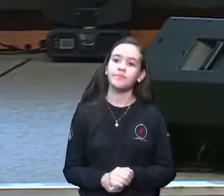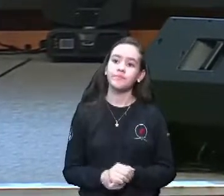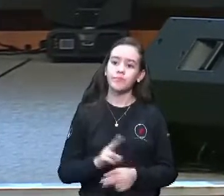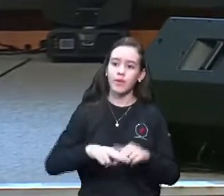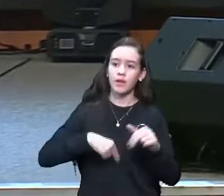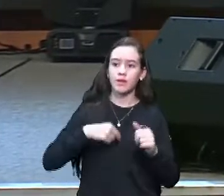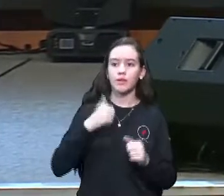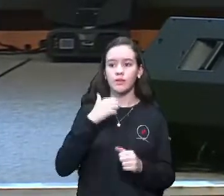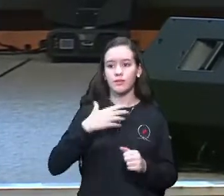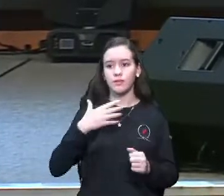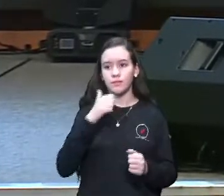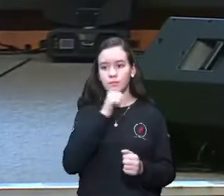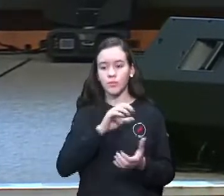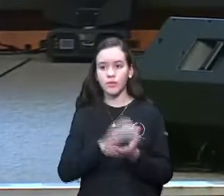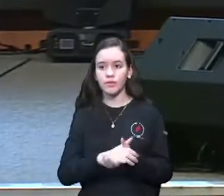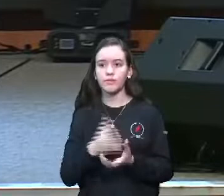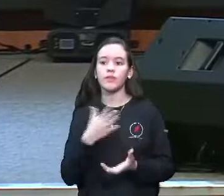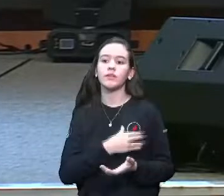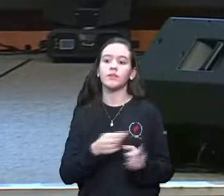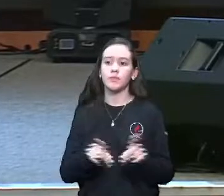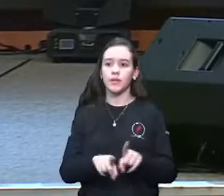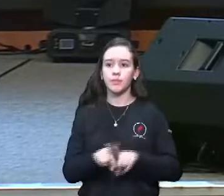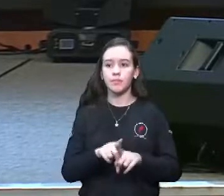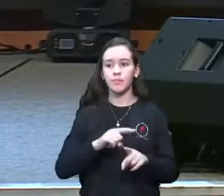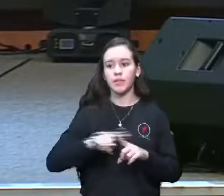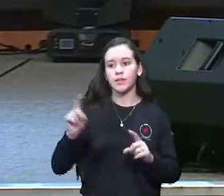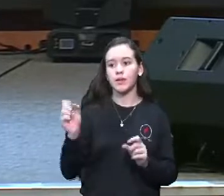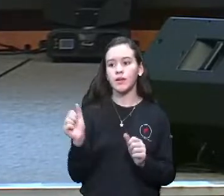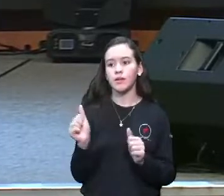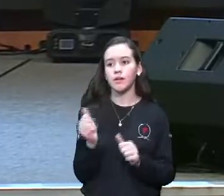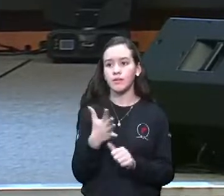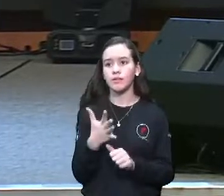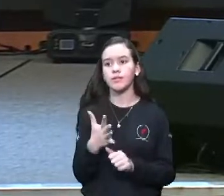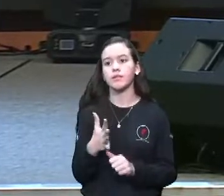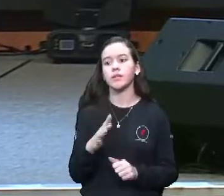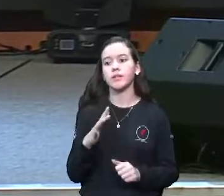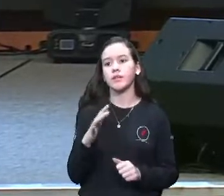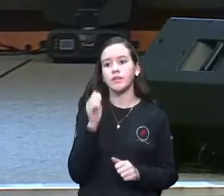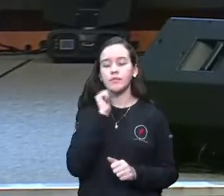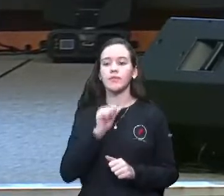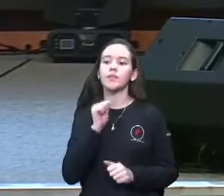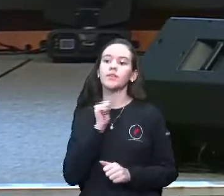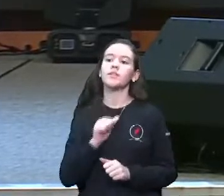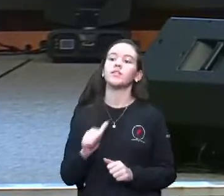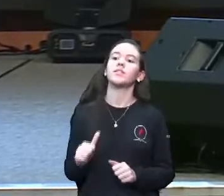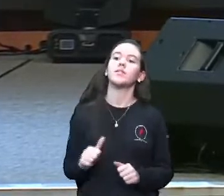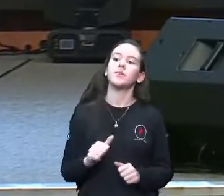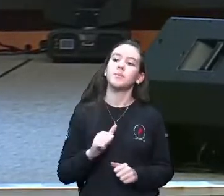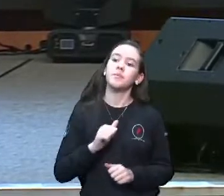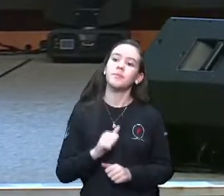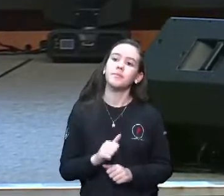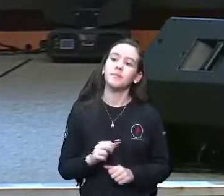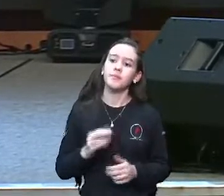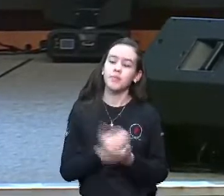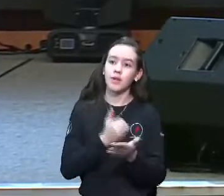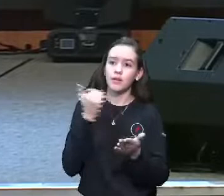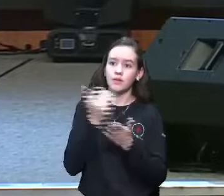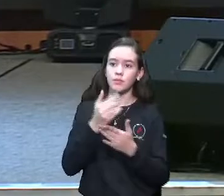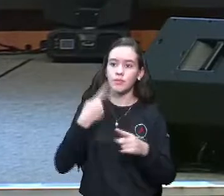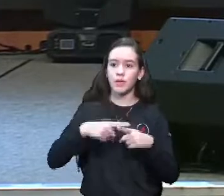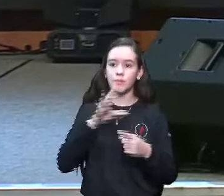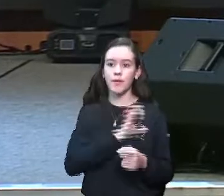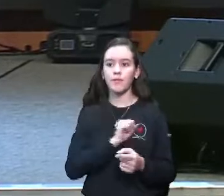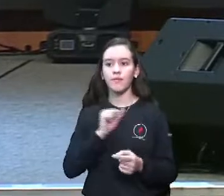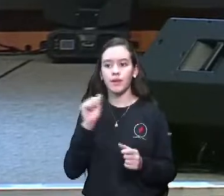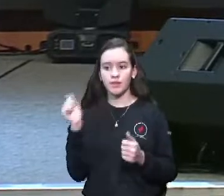filhos e a todas as suas filhas. Porém a Ana dava uma parte excelente, porquanto ele amava a Ana, porém o Senhor lhe tinha